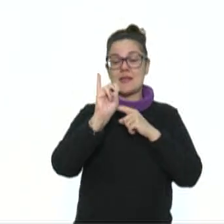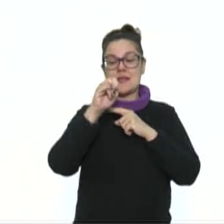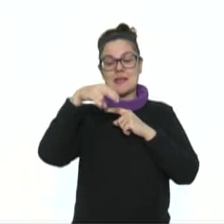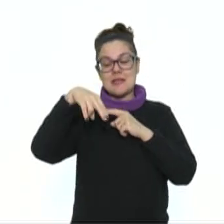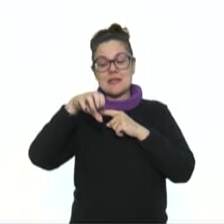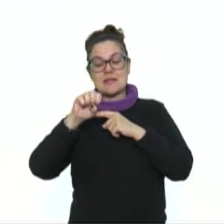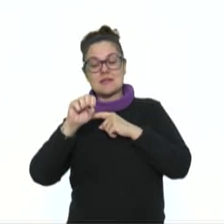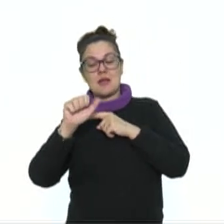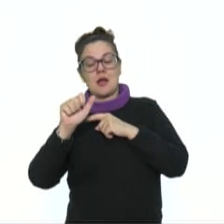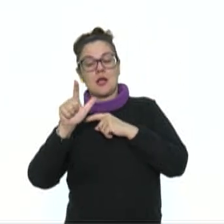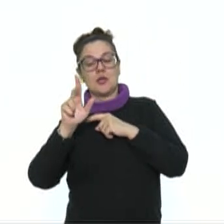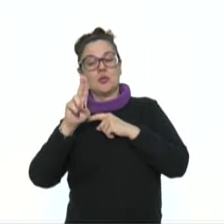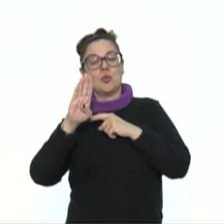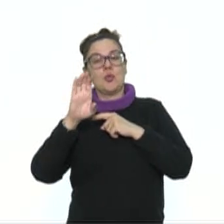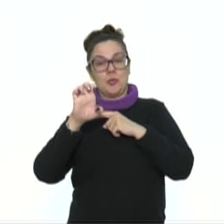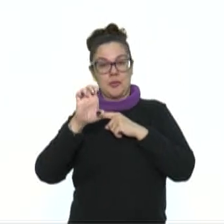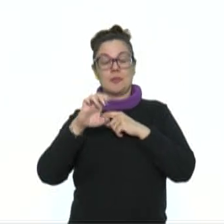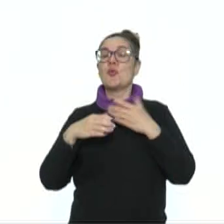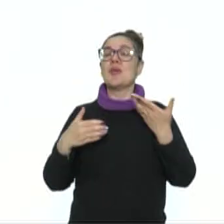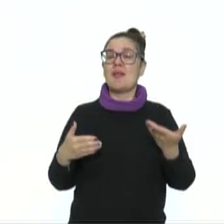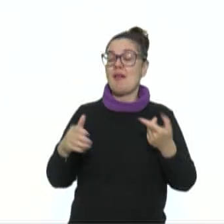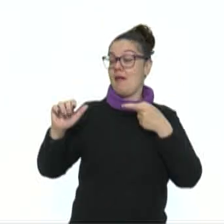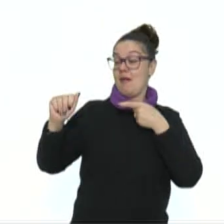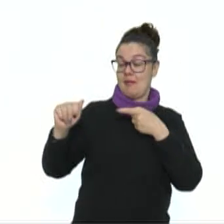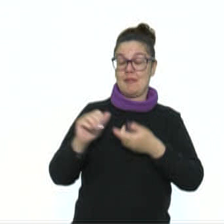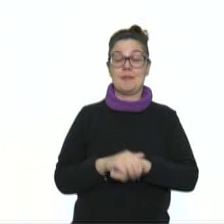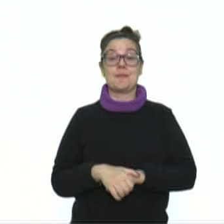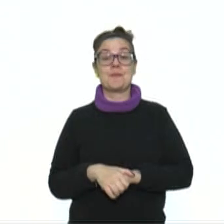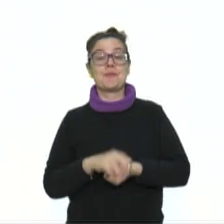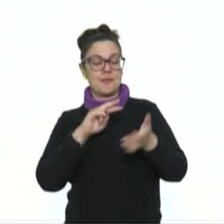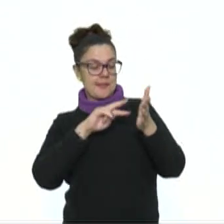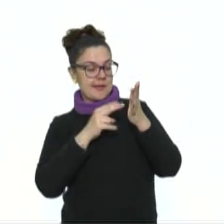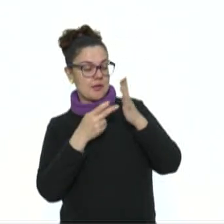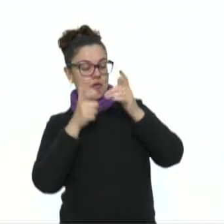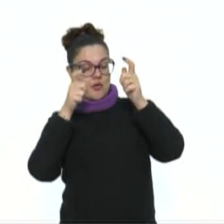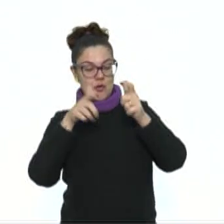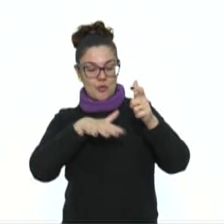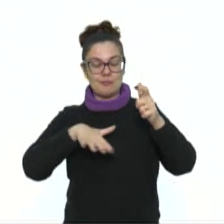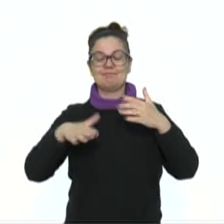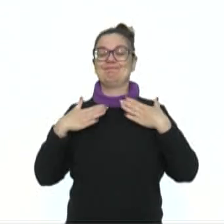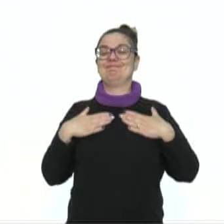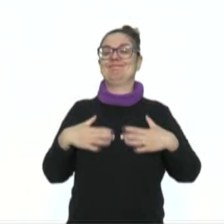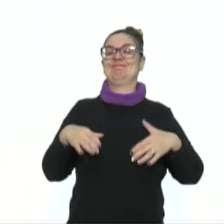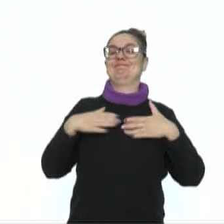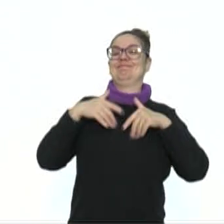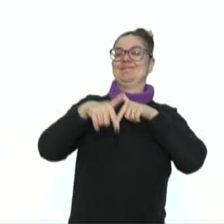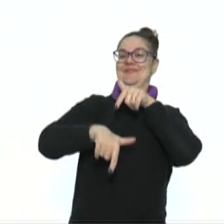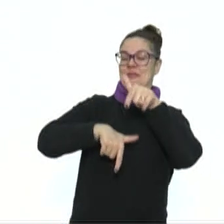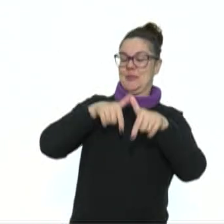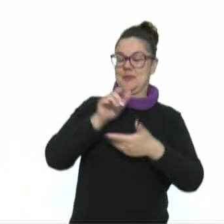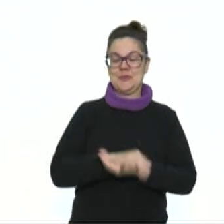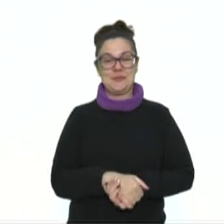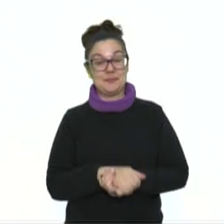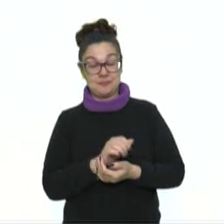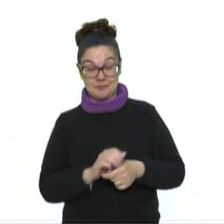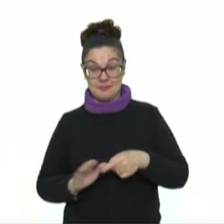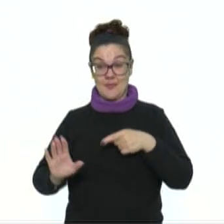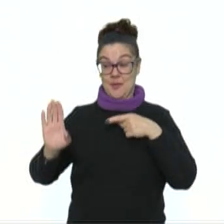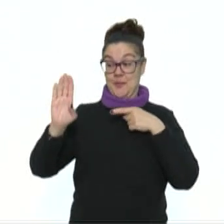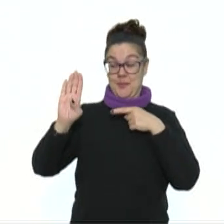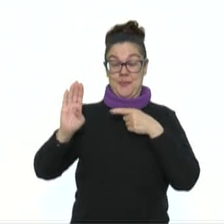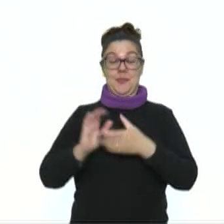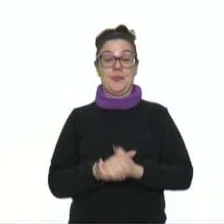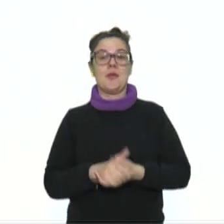eram um lugar insalubre? A. Quer dizer que era um lugar de conforto para os trabalhadores?